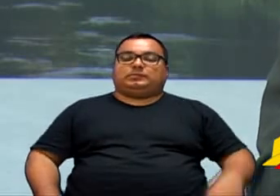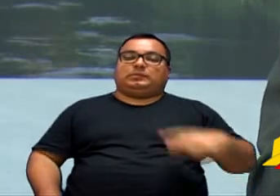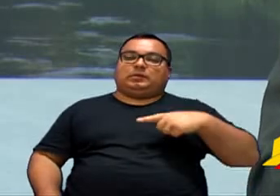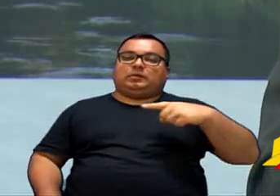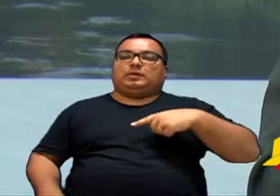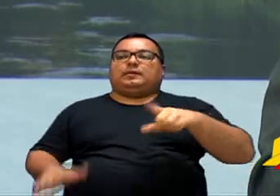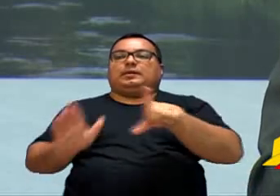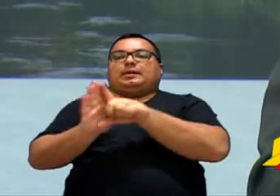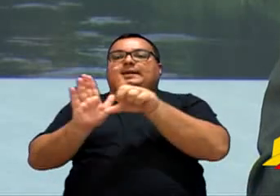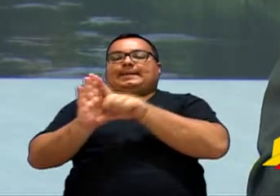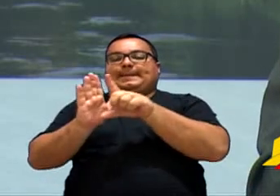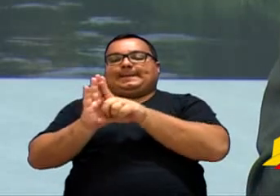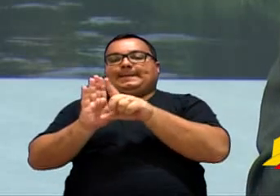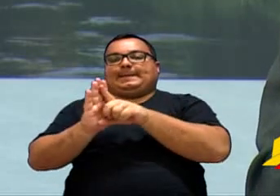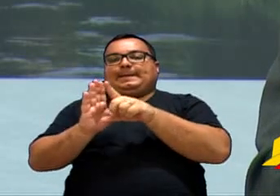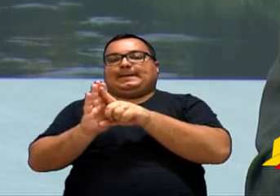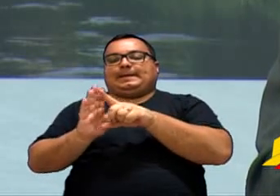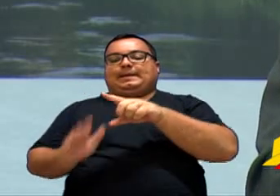Lei